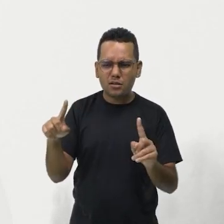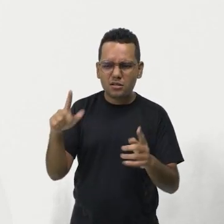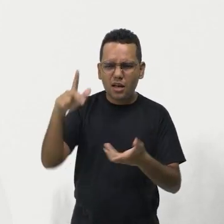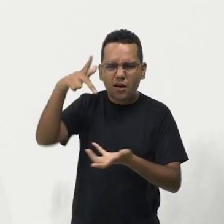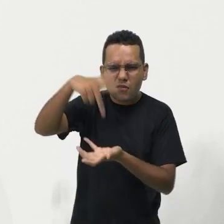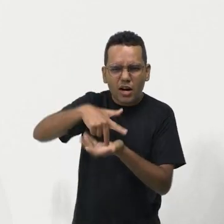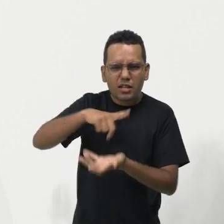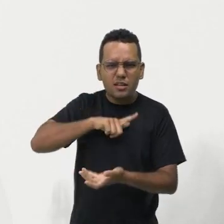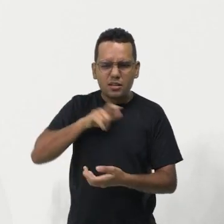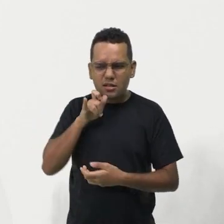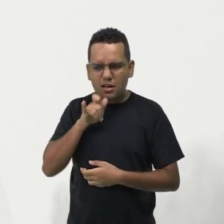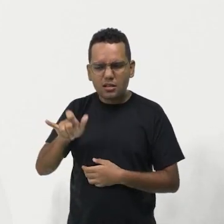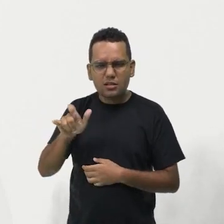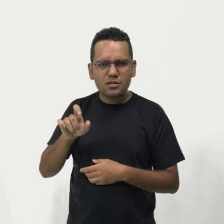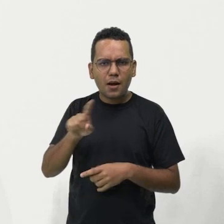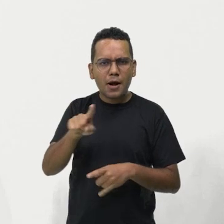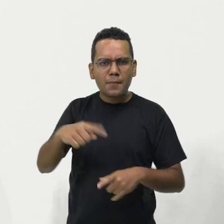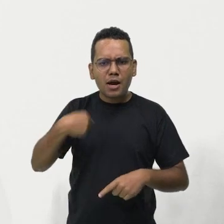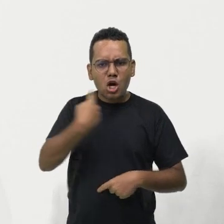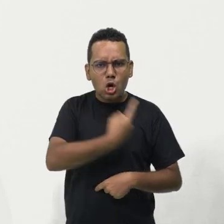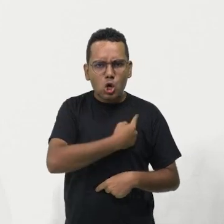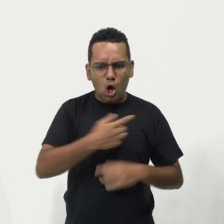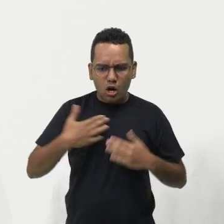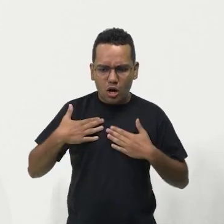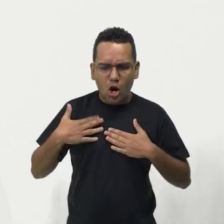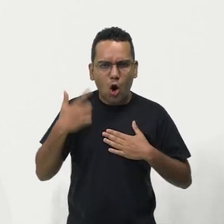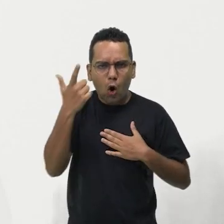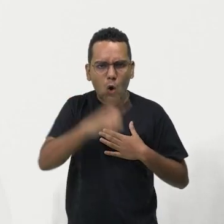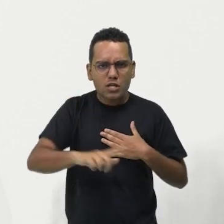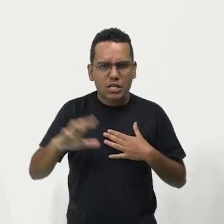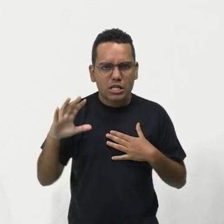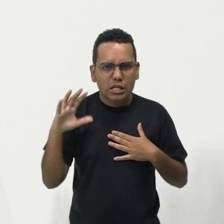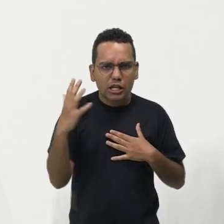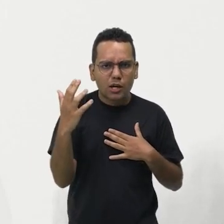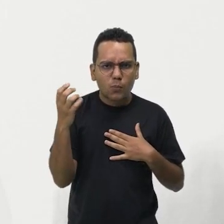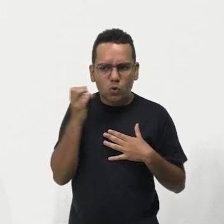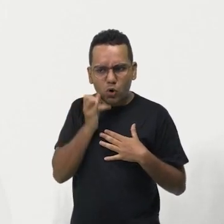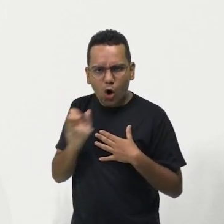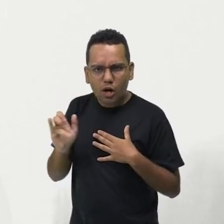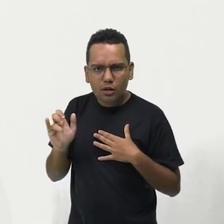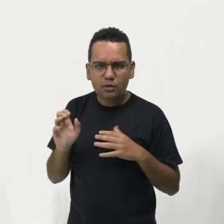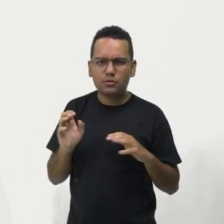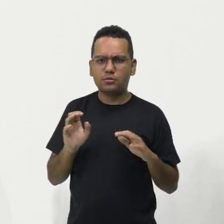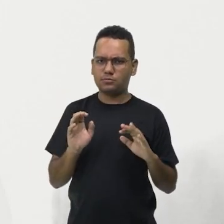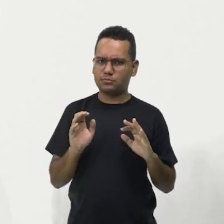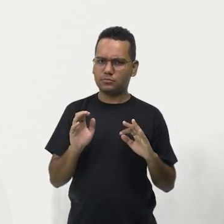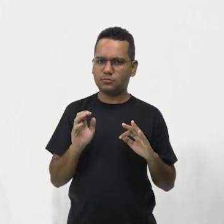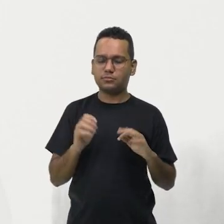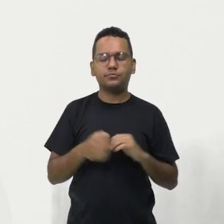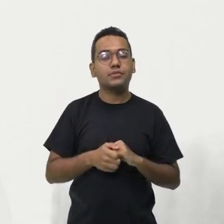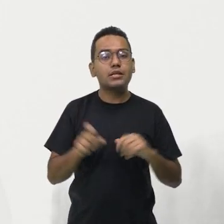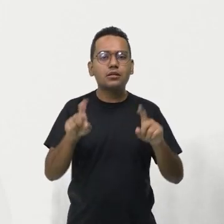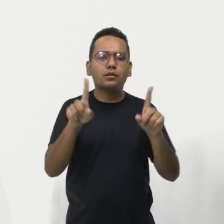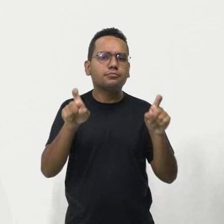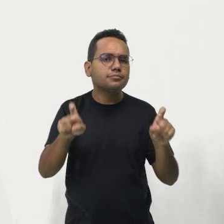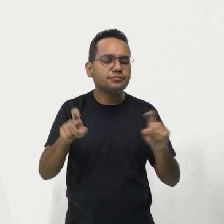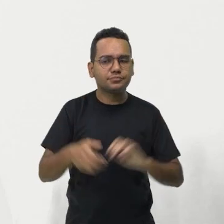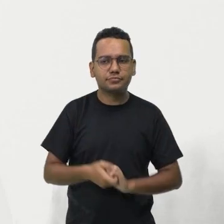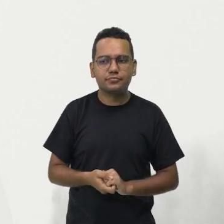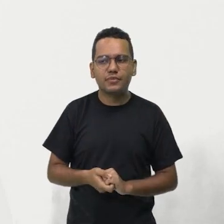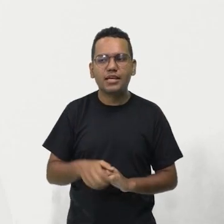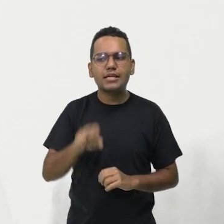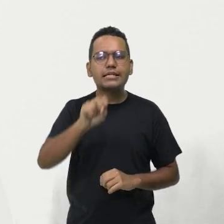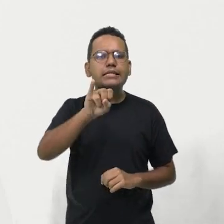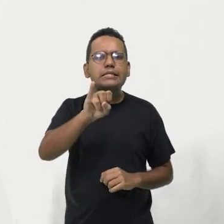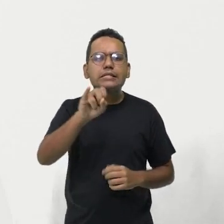realidade? Há algum impedimento para que isso aconteça? E se existisse